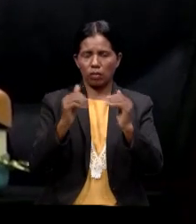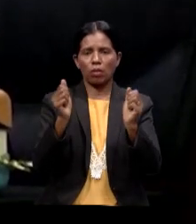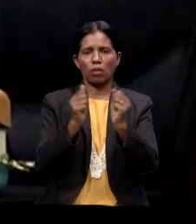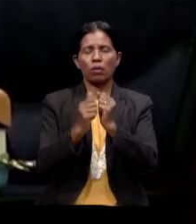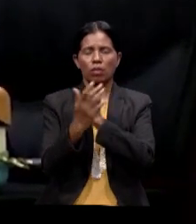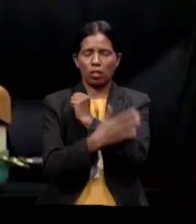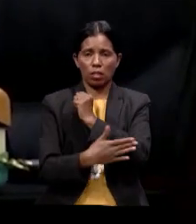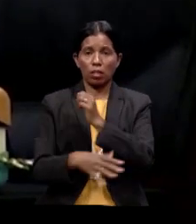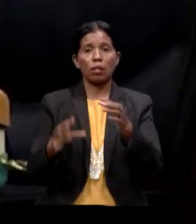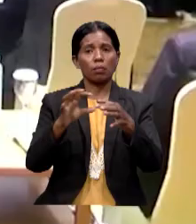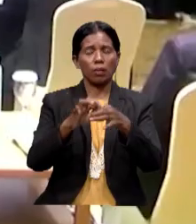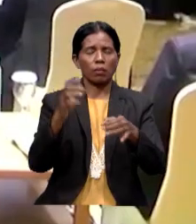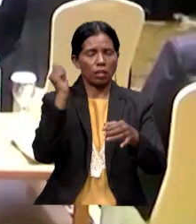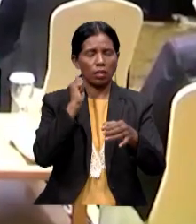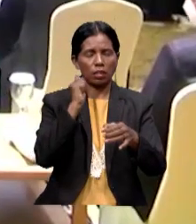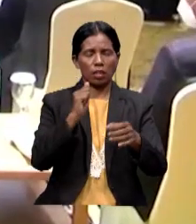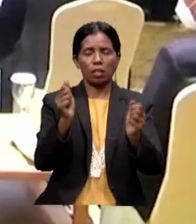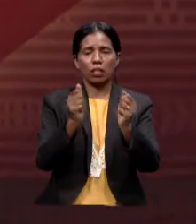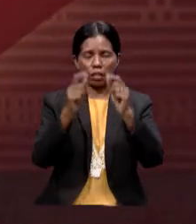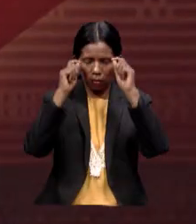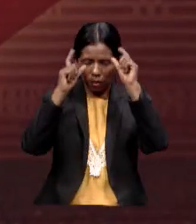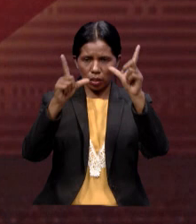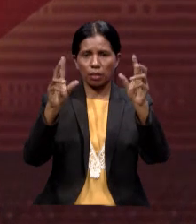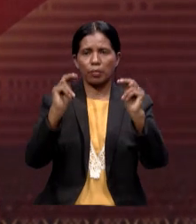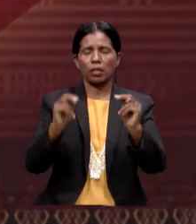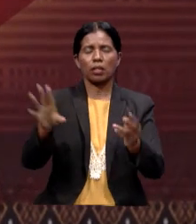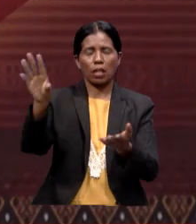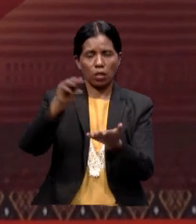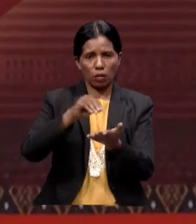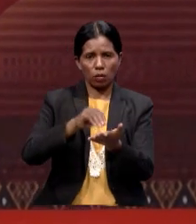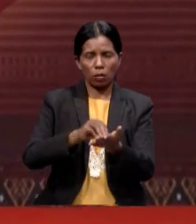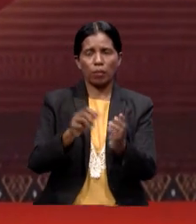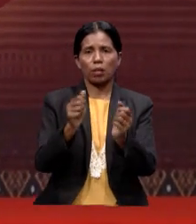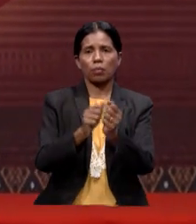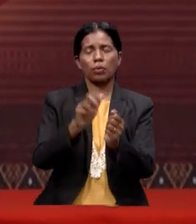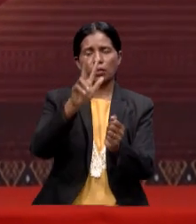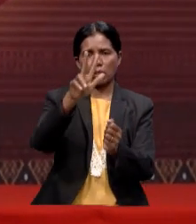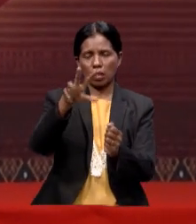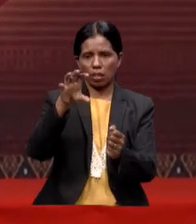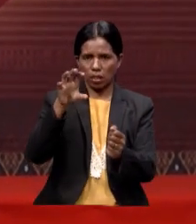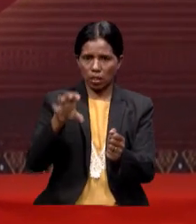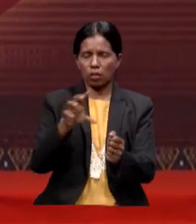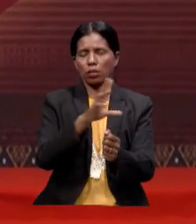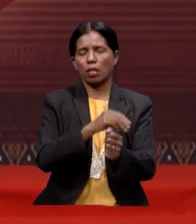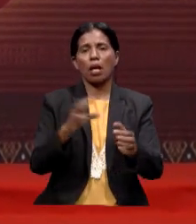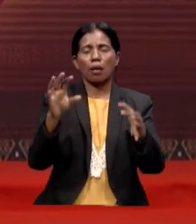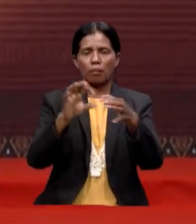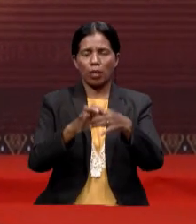saun membro ASEAN no Timor-Leste precisa adopta acordo atu stolu liu ho disai membro